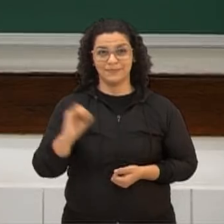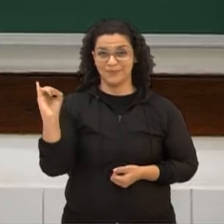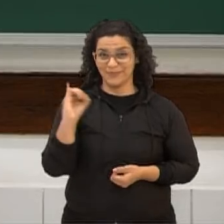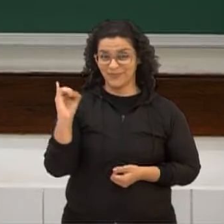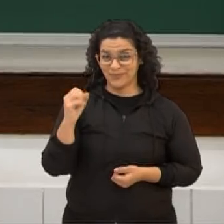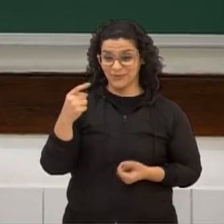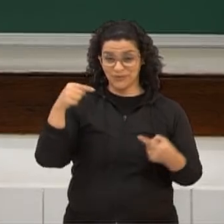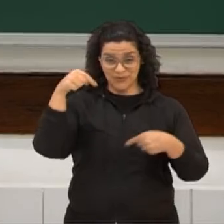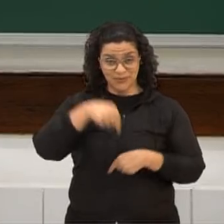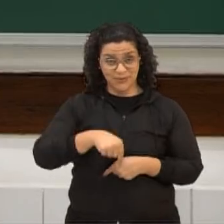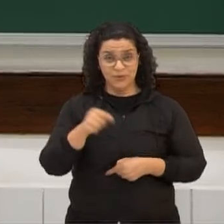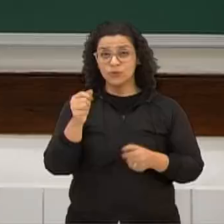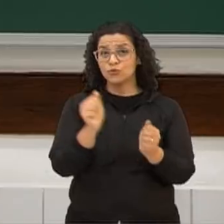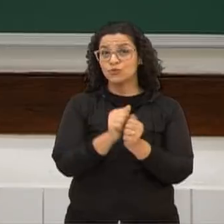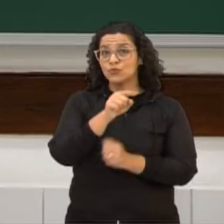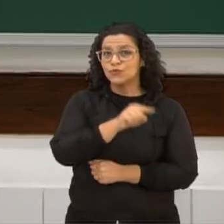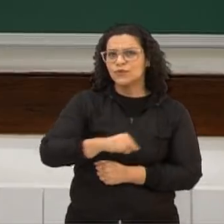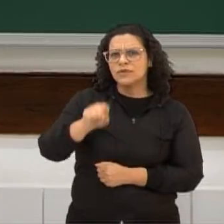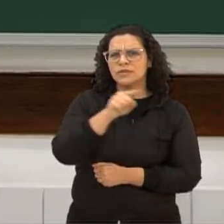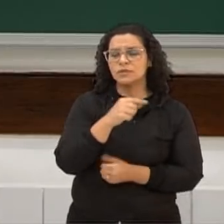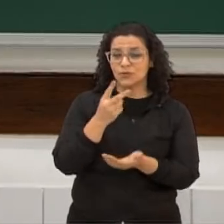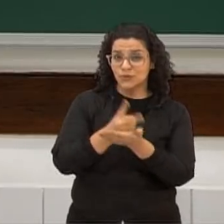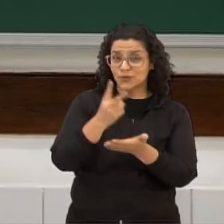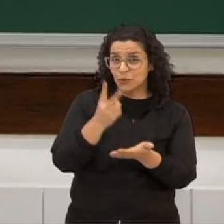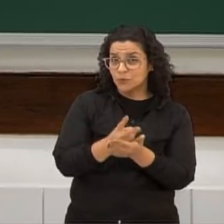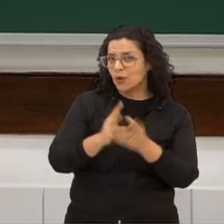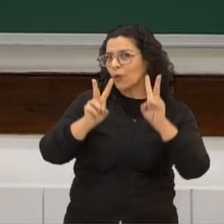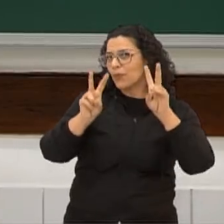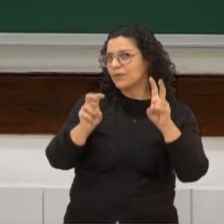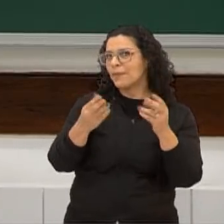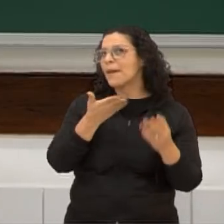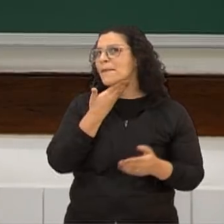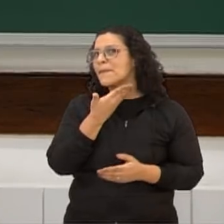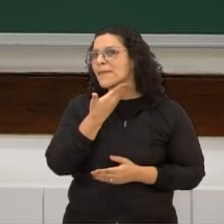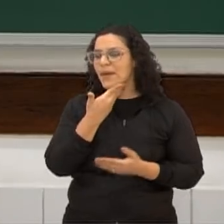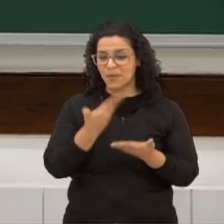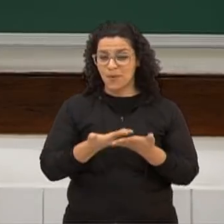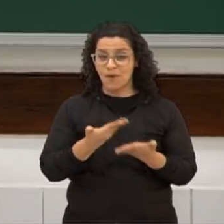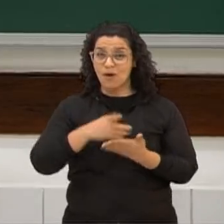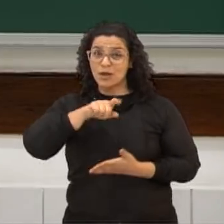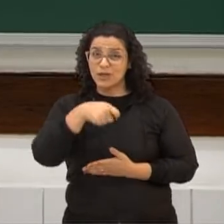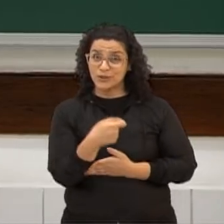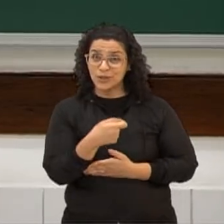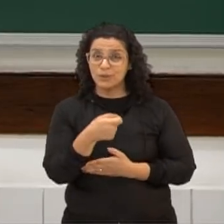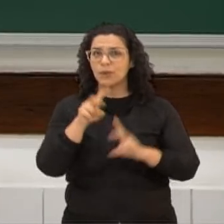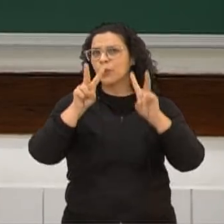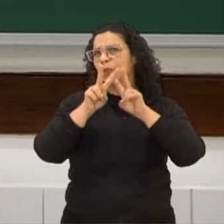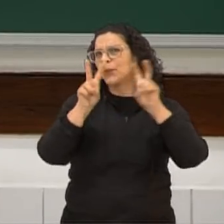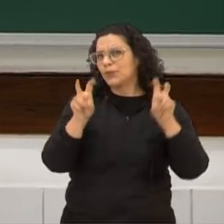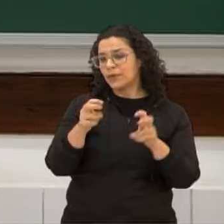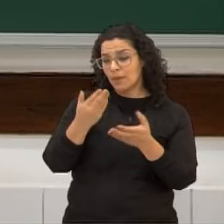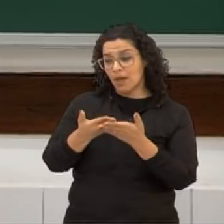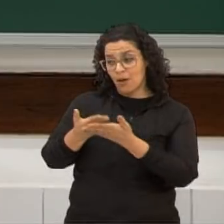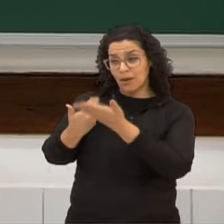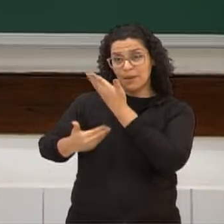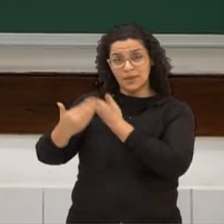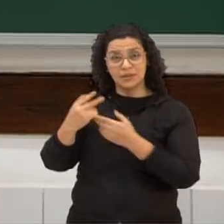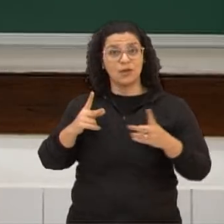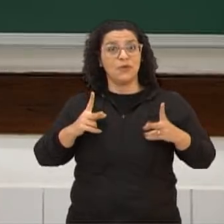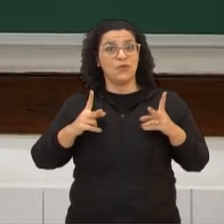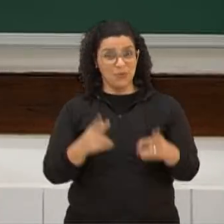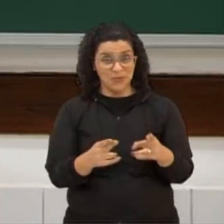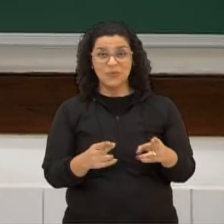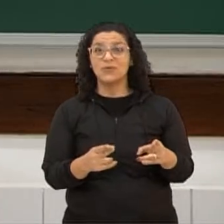Olá, meus alunos, eu estou de volta aqui com vocês para a gente continuar o nosso papinho aqui na nossa aula sobre a temática que nós trabalhamos na